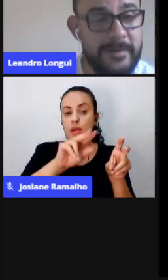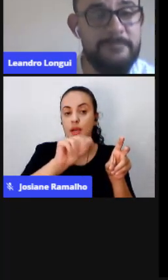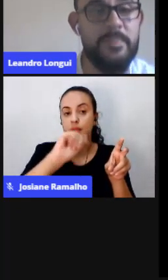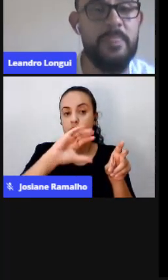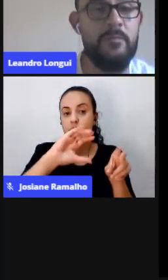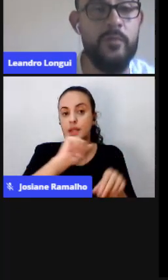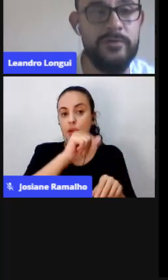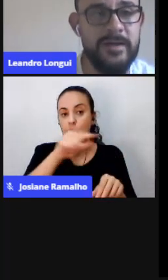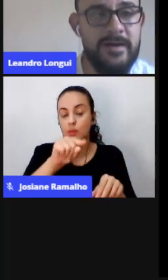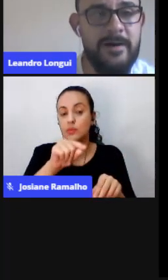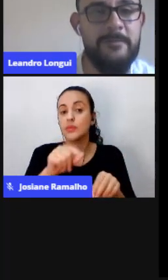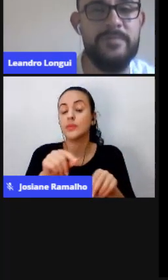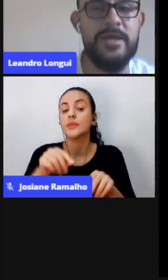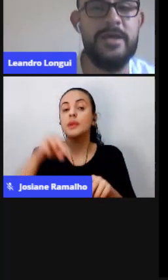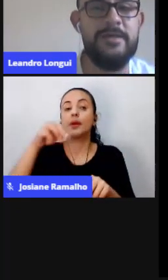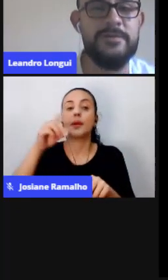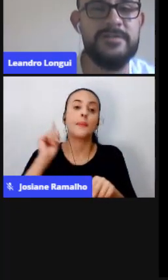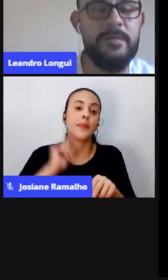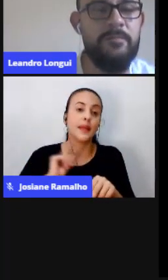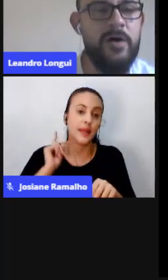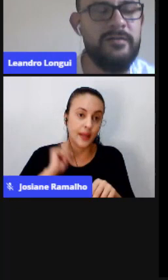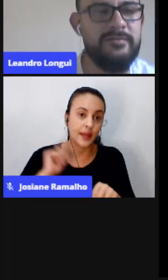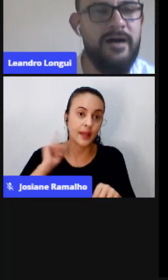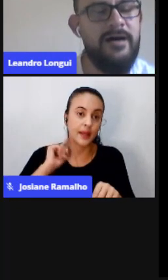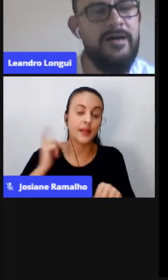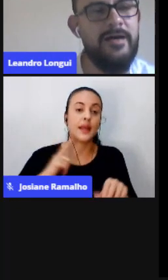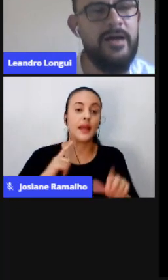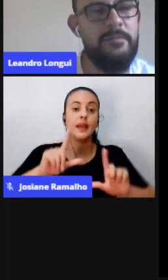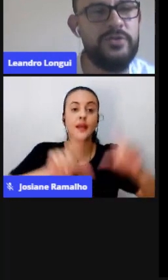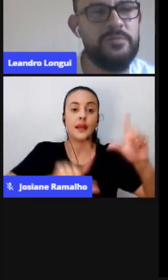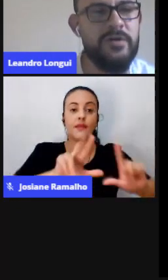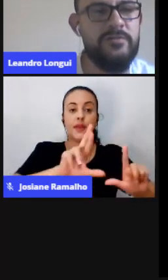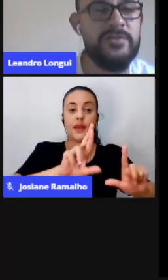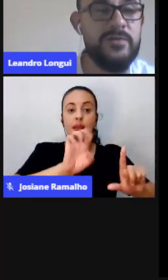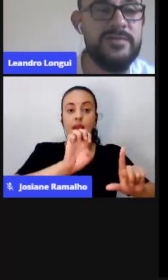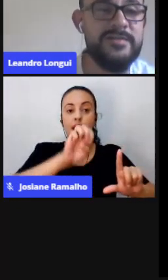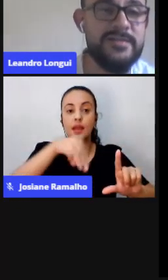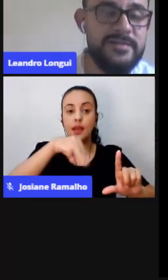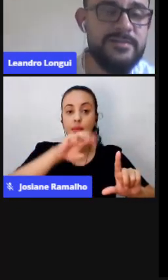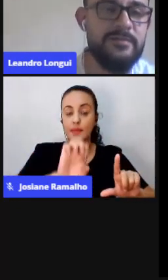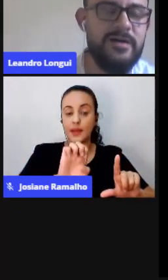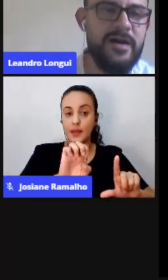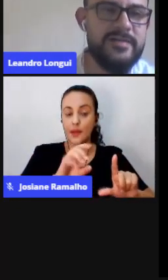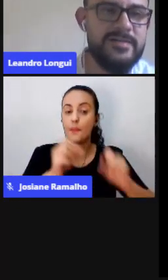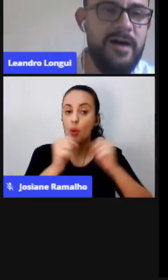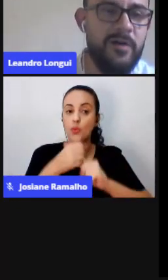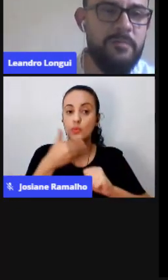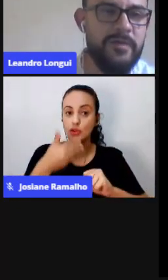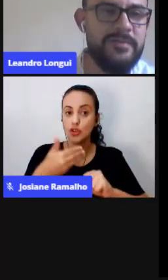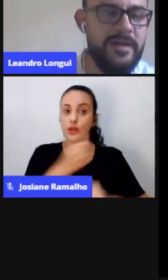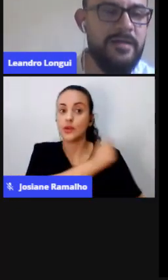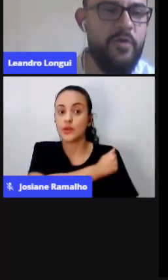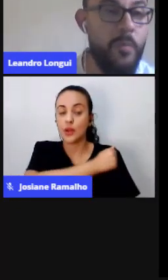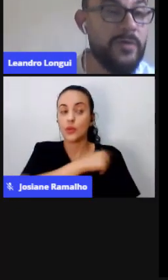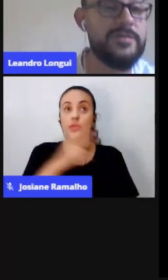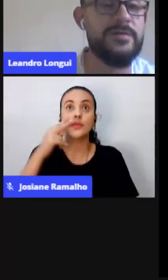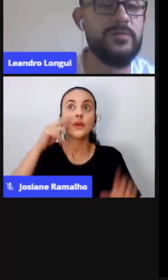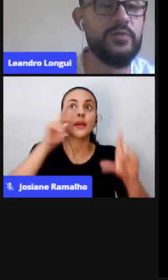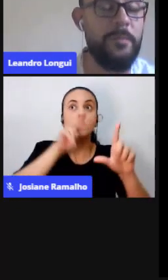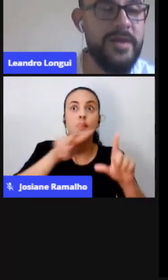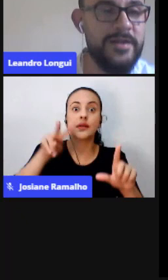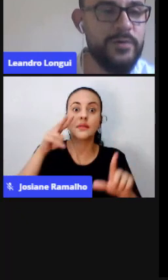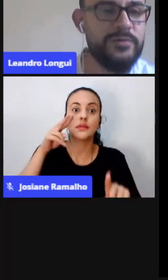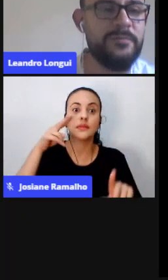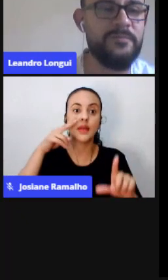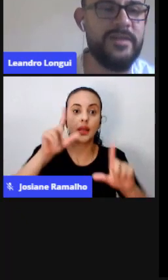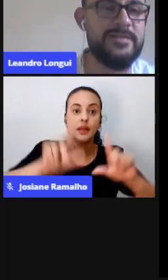conjuração mineira, muito legal, e vocês também podem estar pedindo para que os alunos assistam a essa aula para terem uma